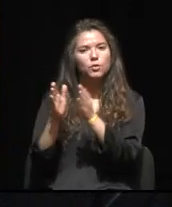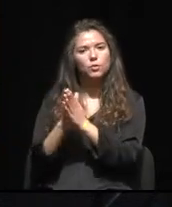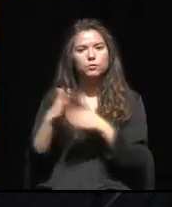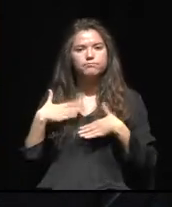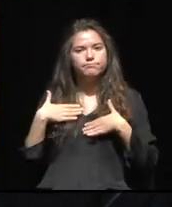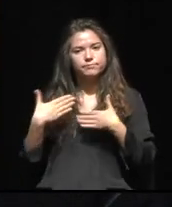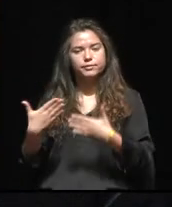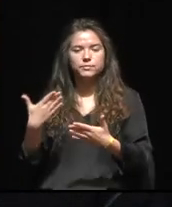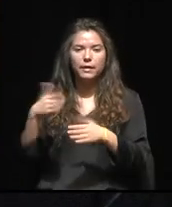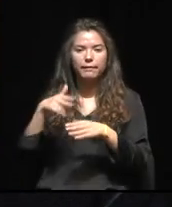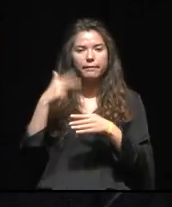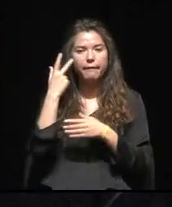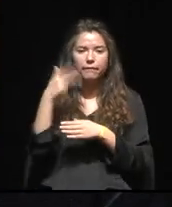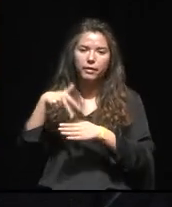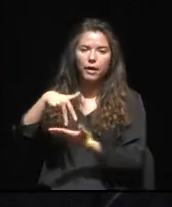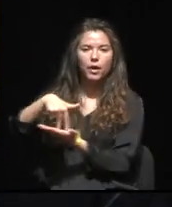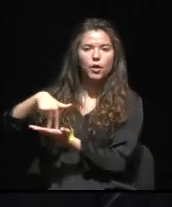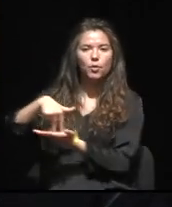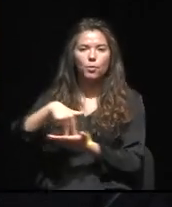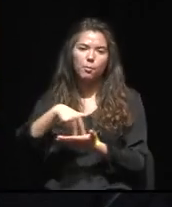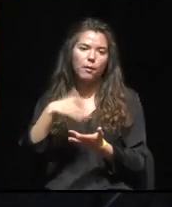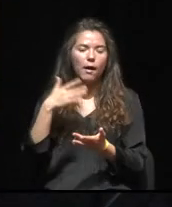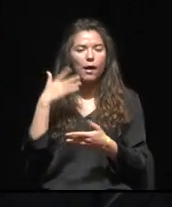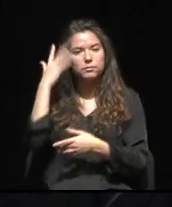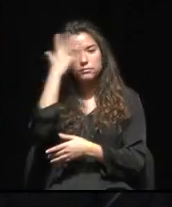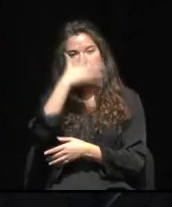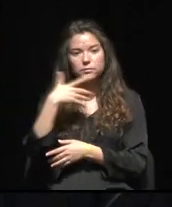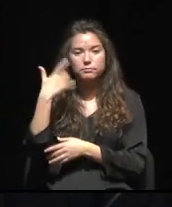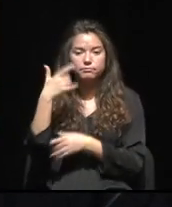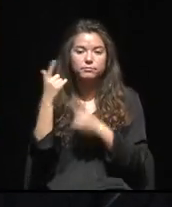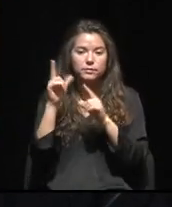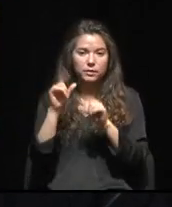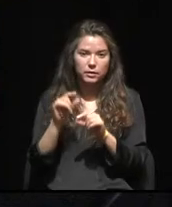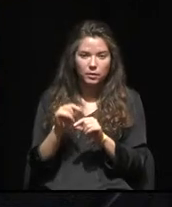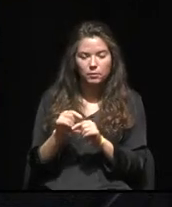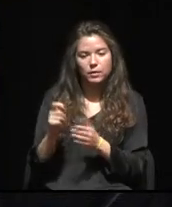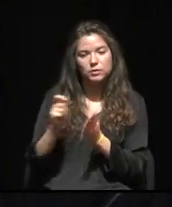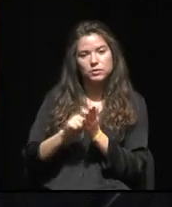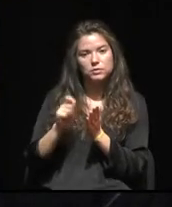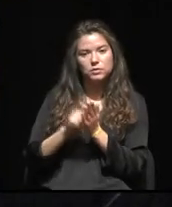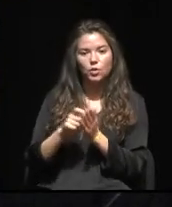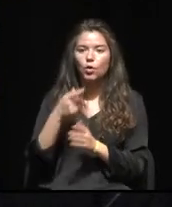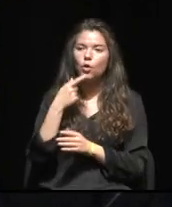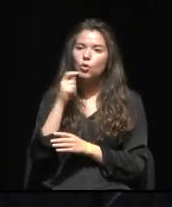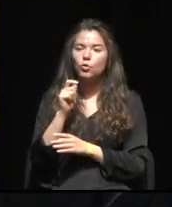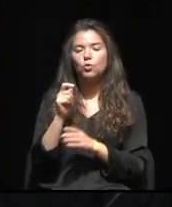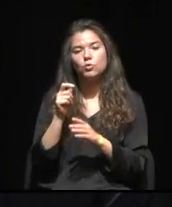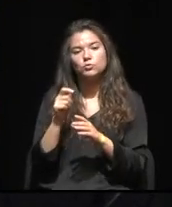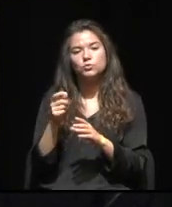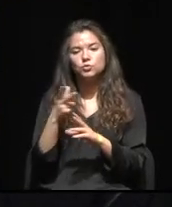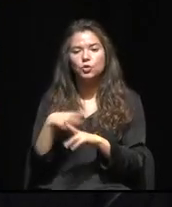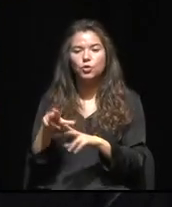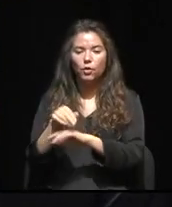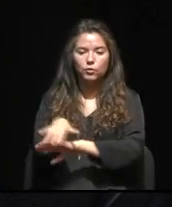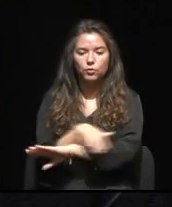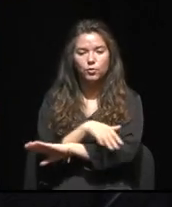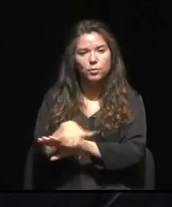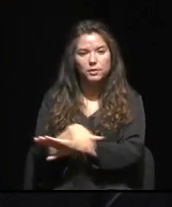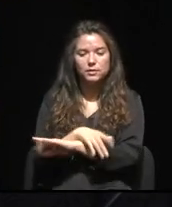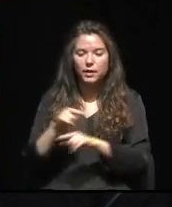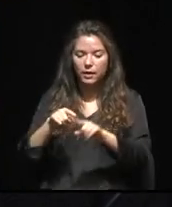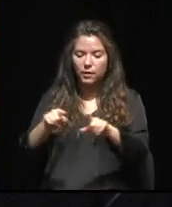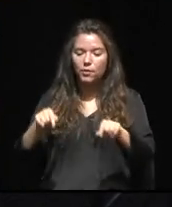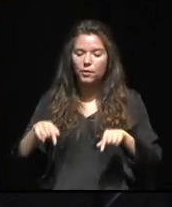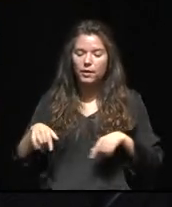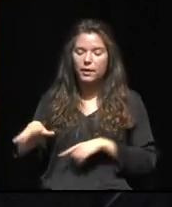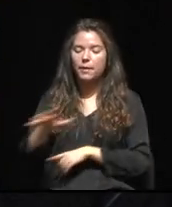nos palcos e à arte de representação através por exemplo cerimónia de inscrição de novos nomes do passeio da fama no local da Praça da Alegria